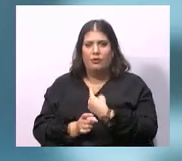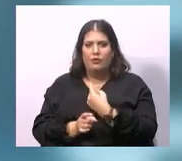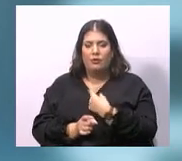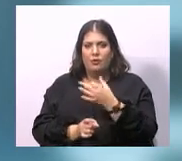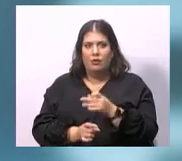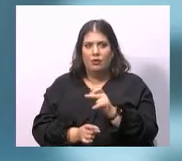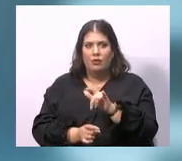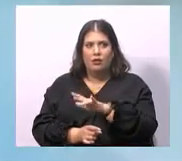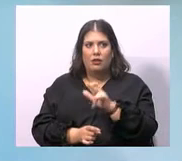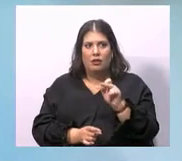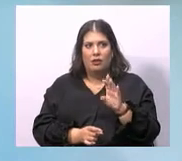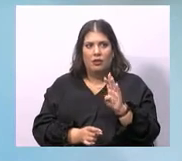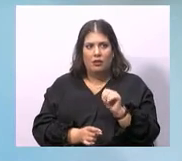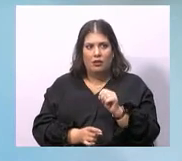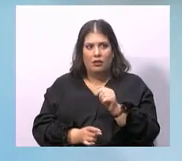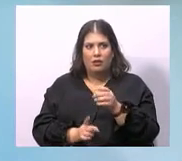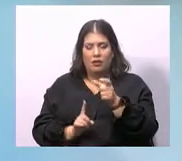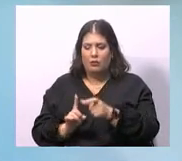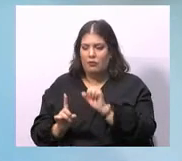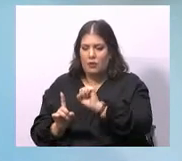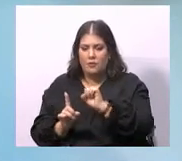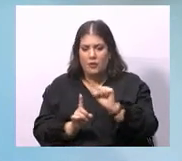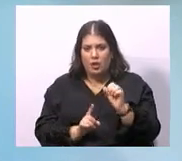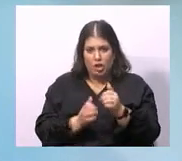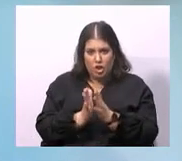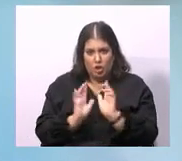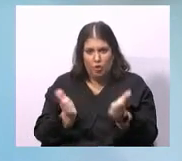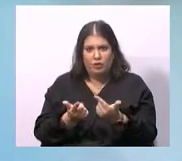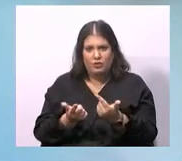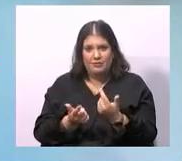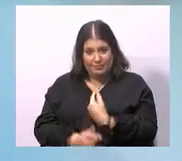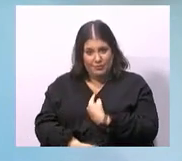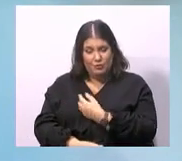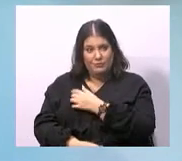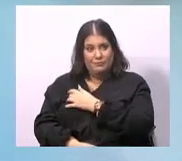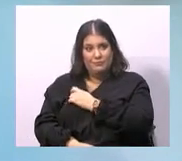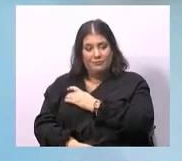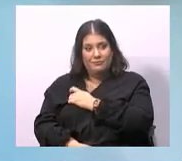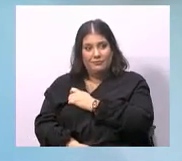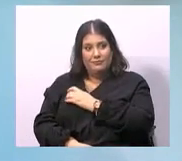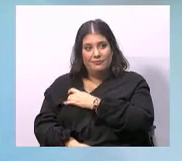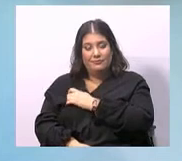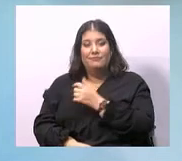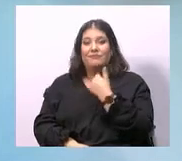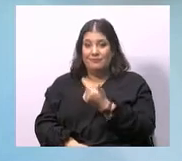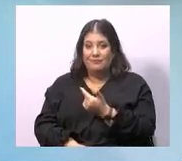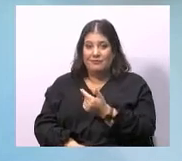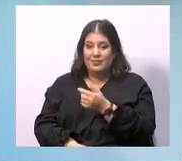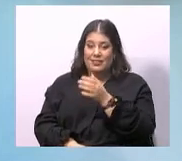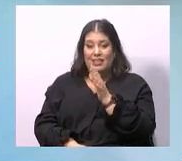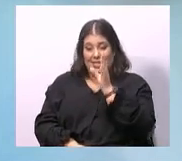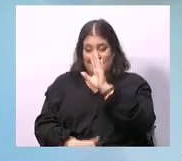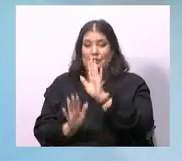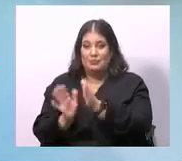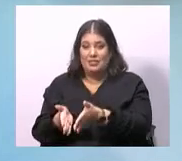palmilhas personalizadas? Eu diria, Obrigada, Marina, pela sua obrigado questão. Marina, eu diria as que se justifiquem.